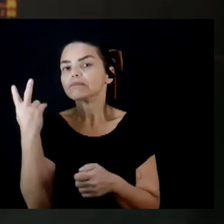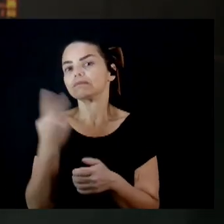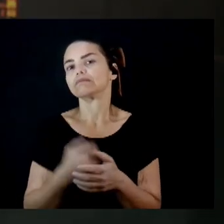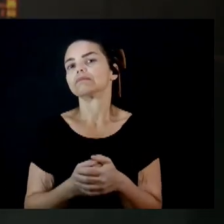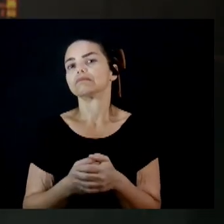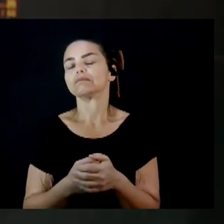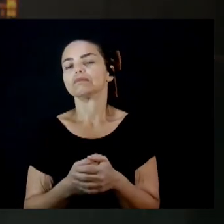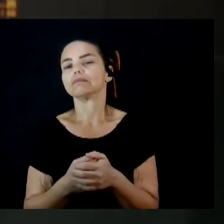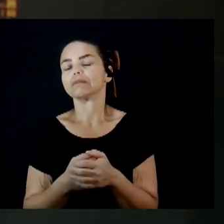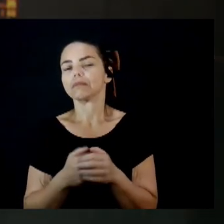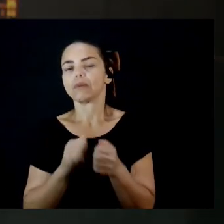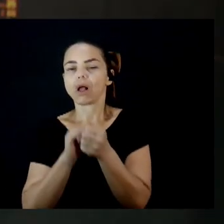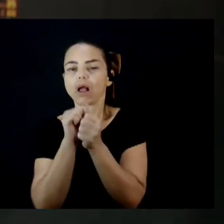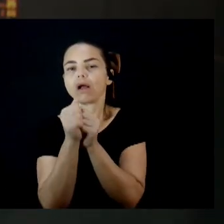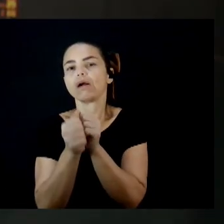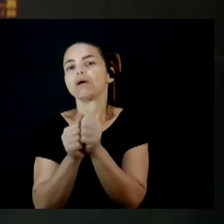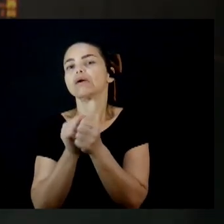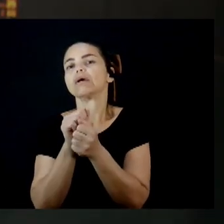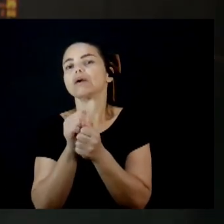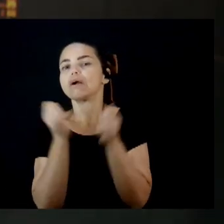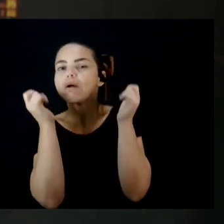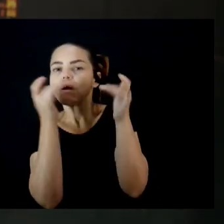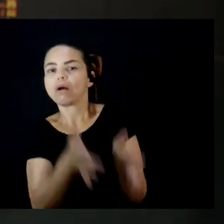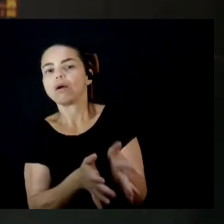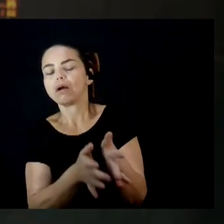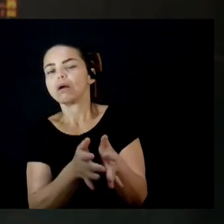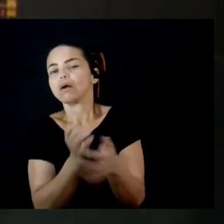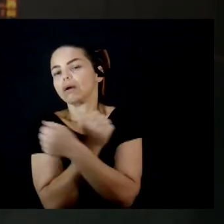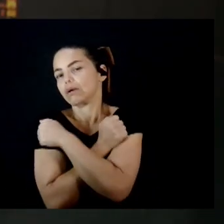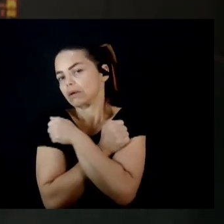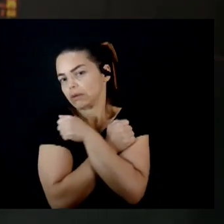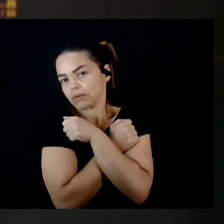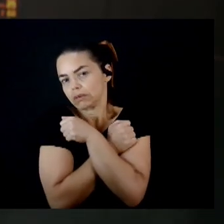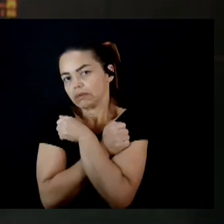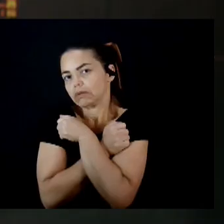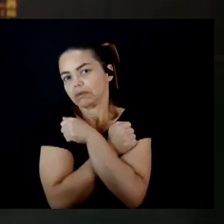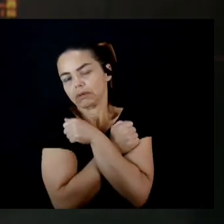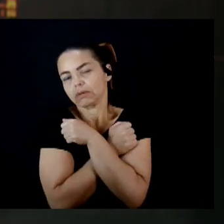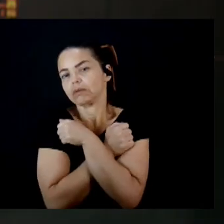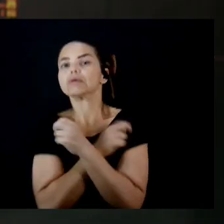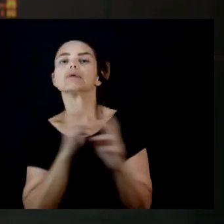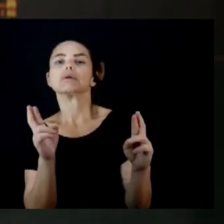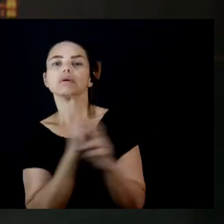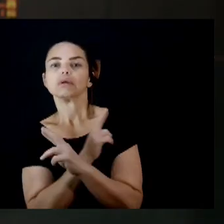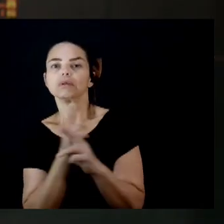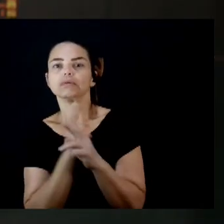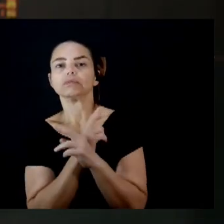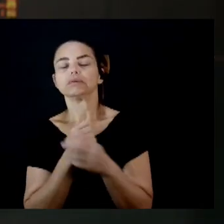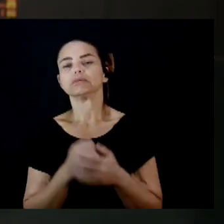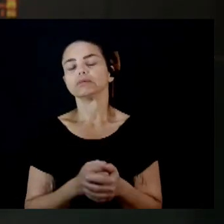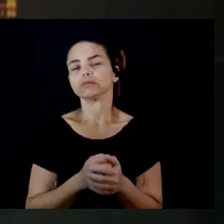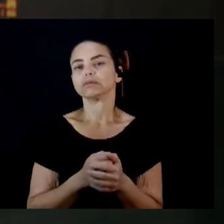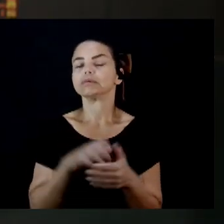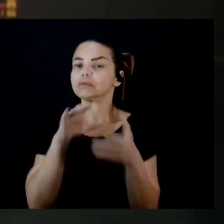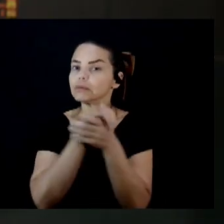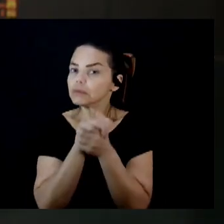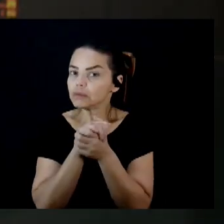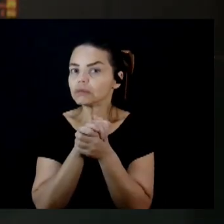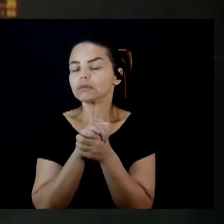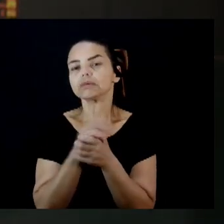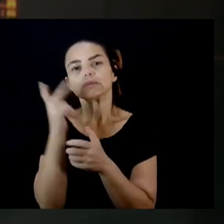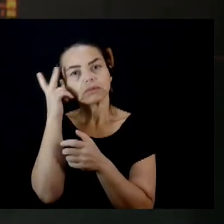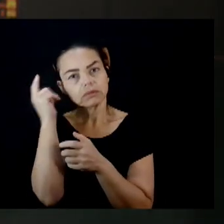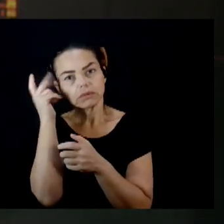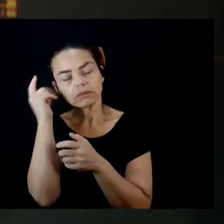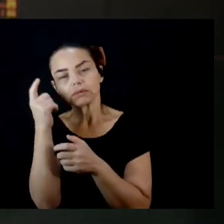e acaba, às vezes, desvalorizando o abraço nos relacionamentos entre casais. Geralmente, abraço a gente